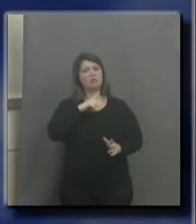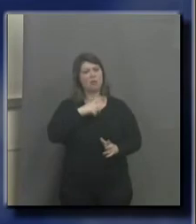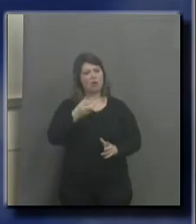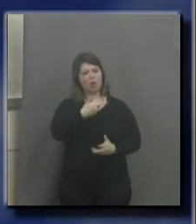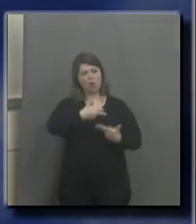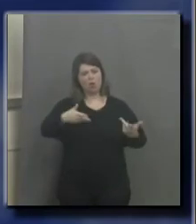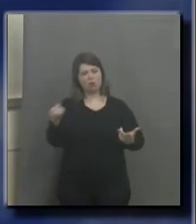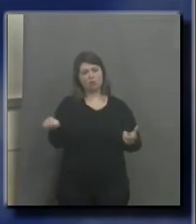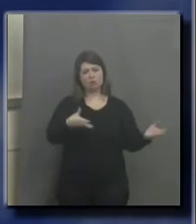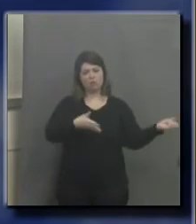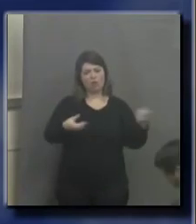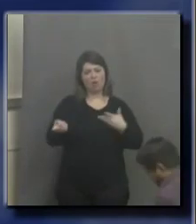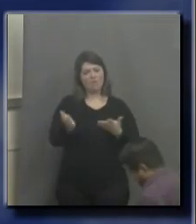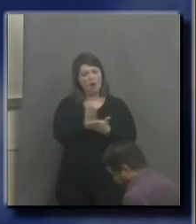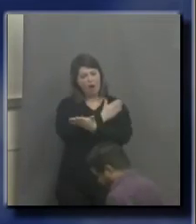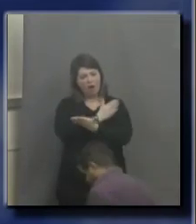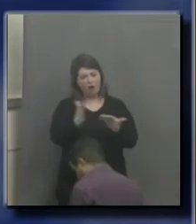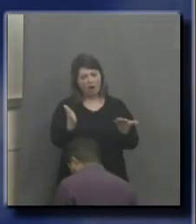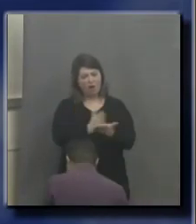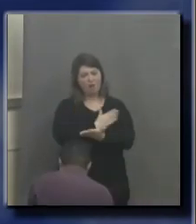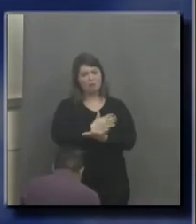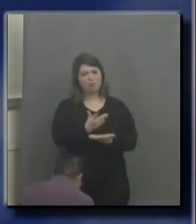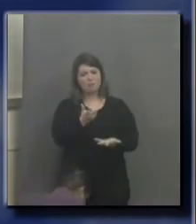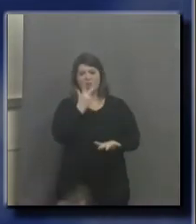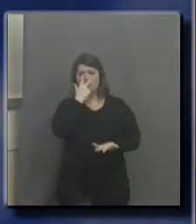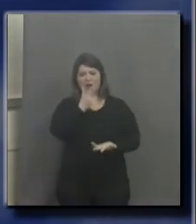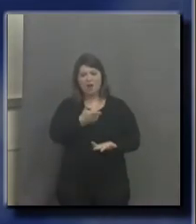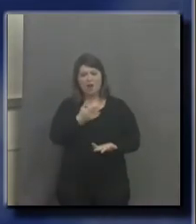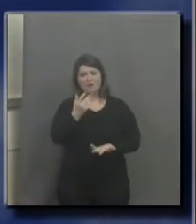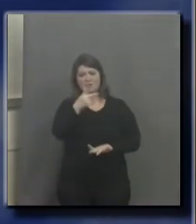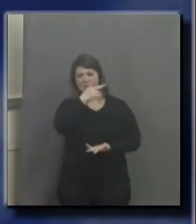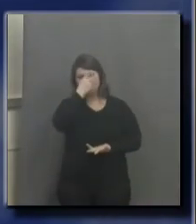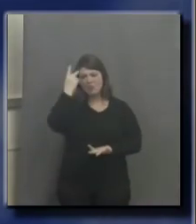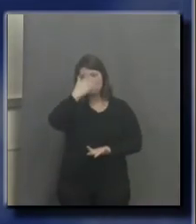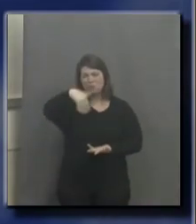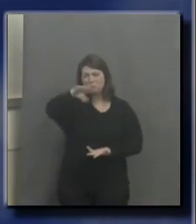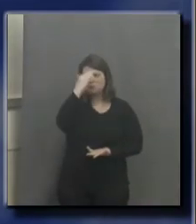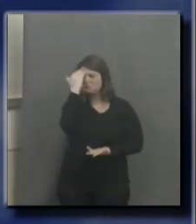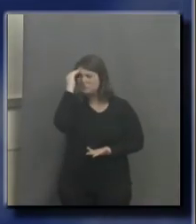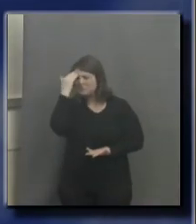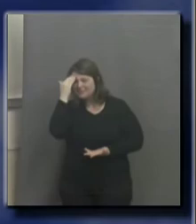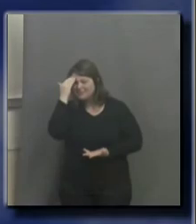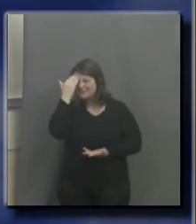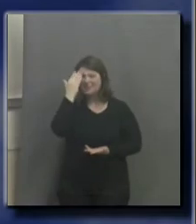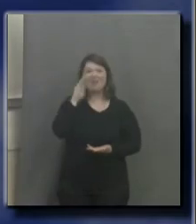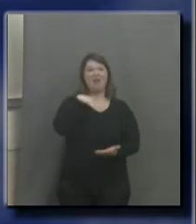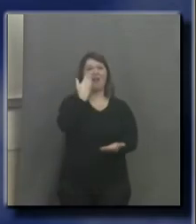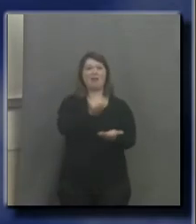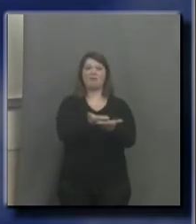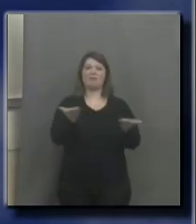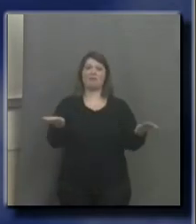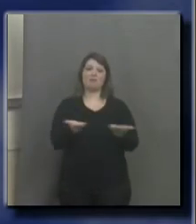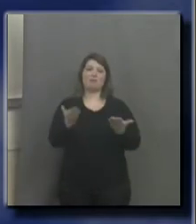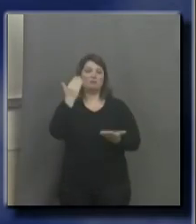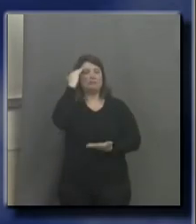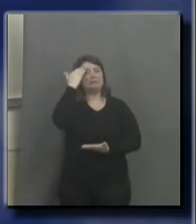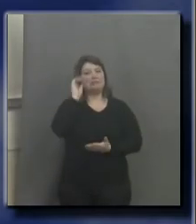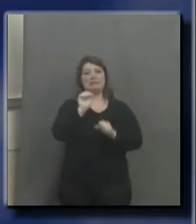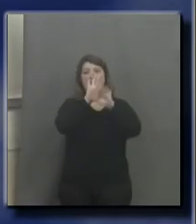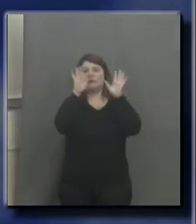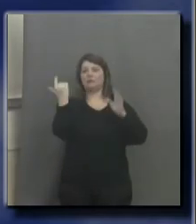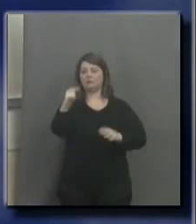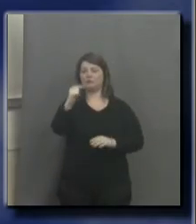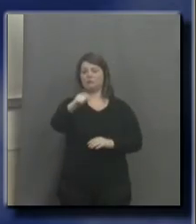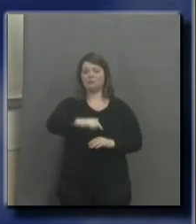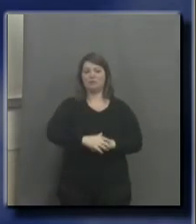que algumas delas talvez não tenham sido bem entendidas e bem assimiladas até hoje, né? Elas